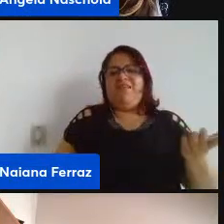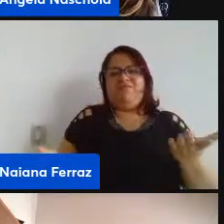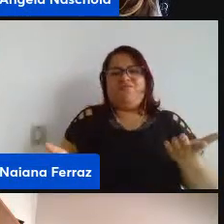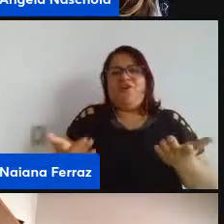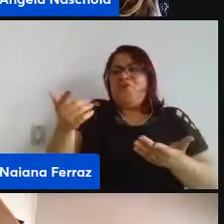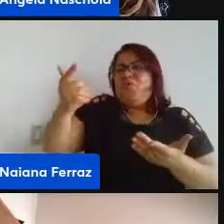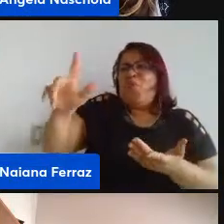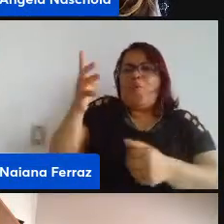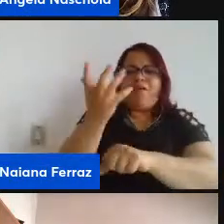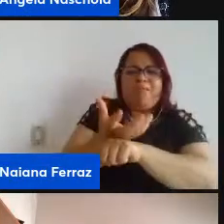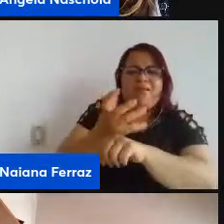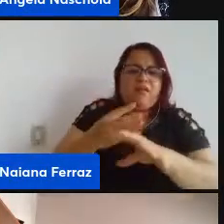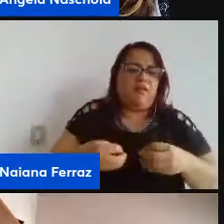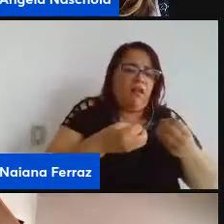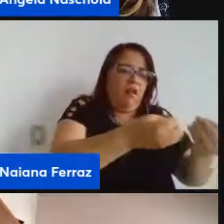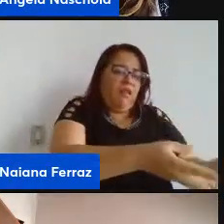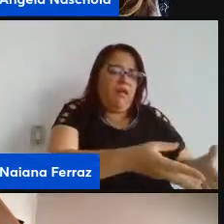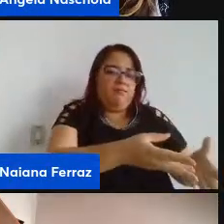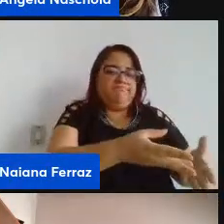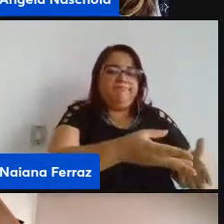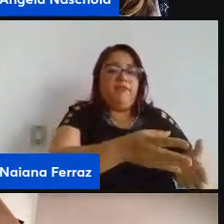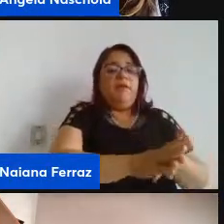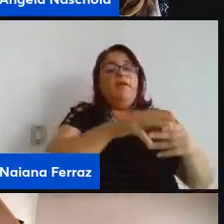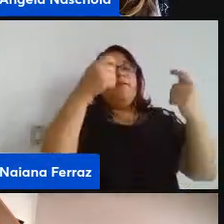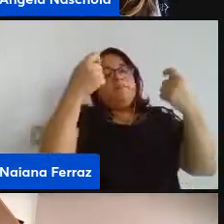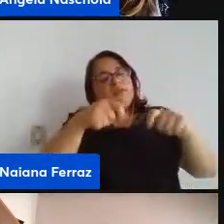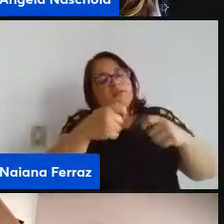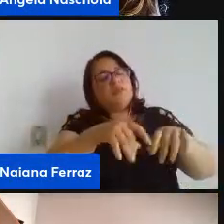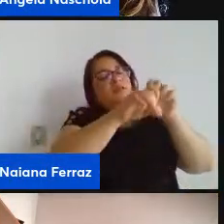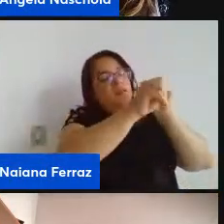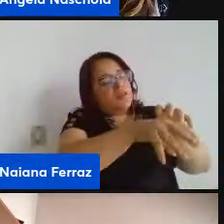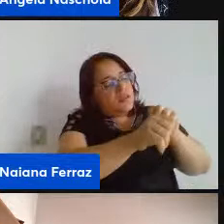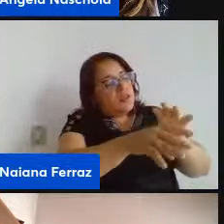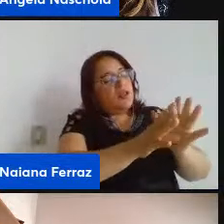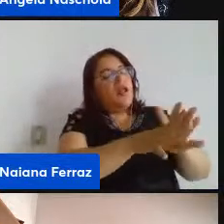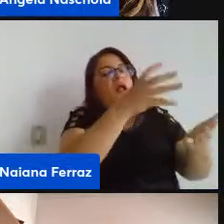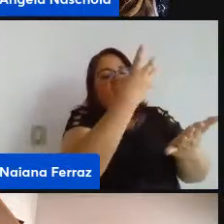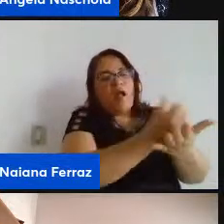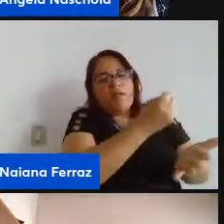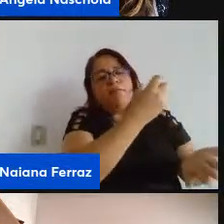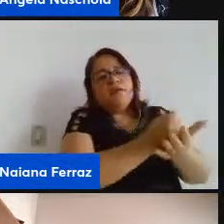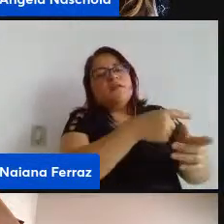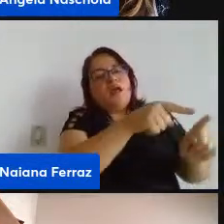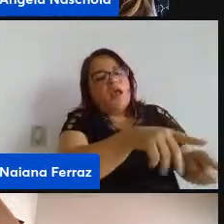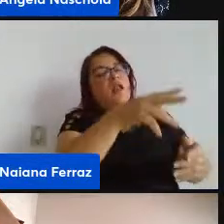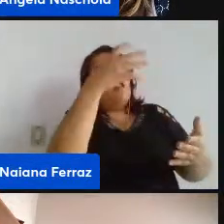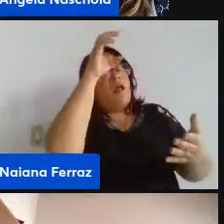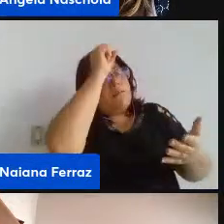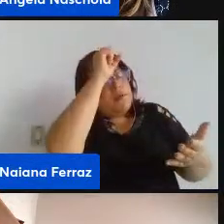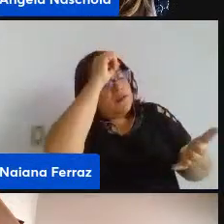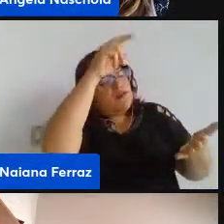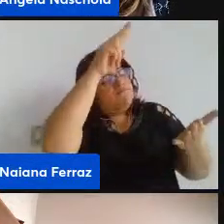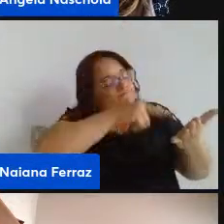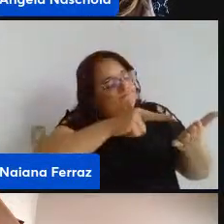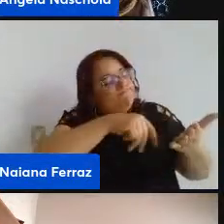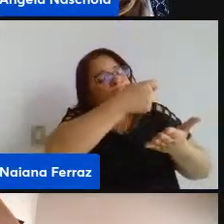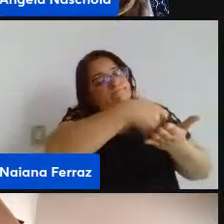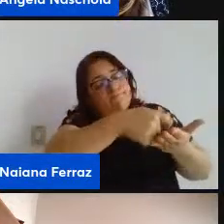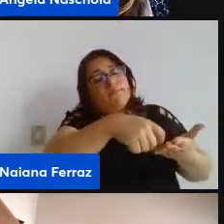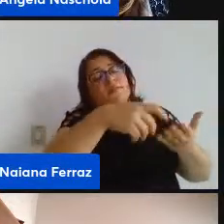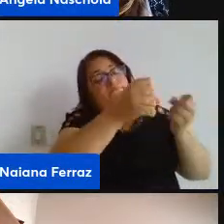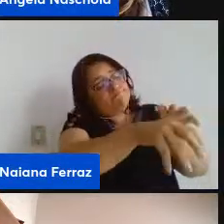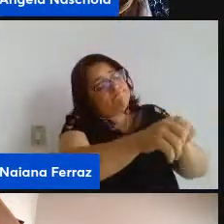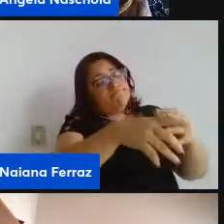matérias. Então, nós vamos ter que alfabetizar no quinto ano. É. Isto é equidade, isto